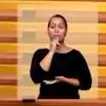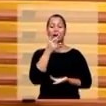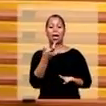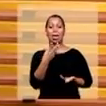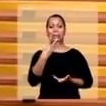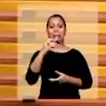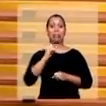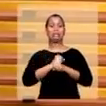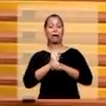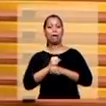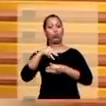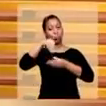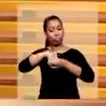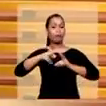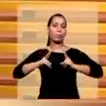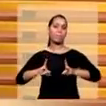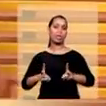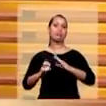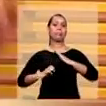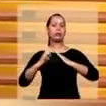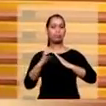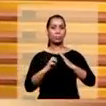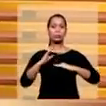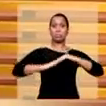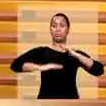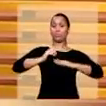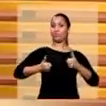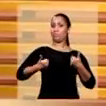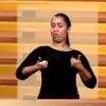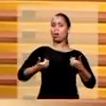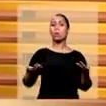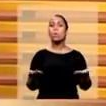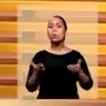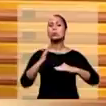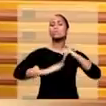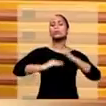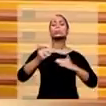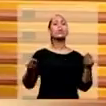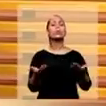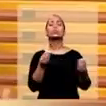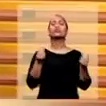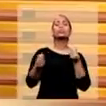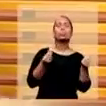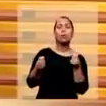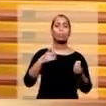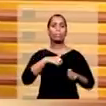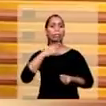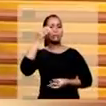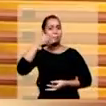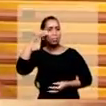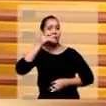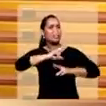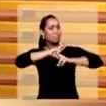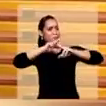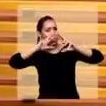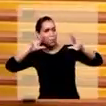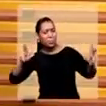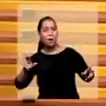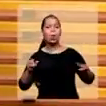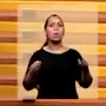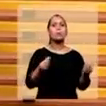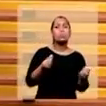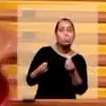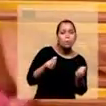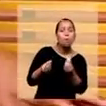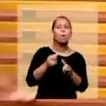sucesso era passar 30 anos na mesma empresa. Sim. Isso era um profissional exemplar. Qual que é o profissional hoje? É ele ter experiências múltiplas?